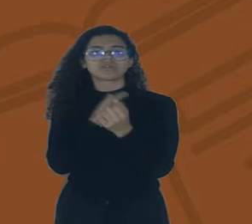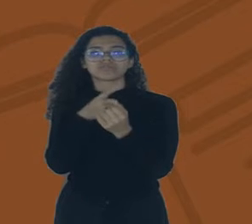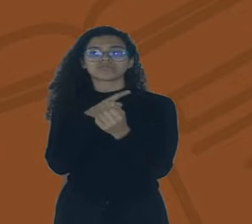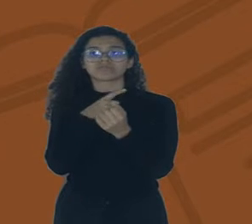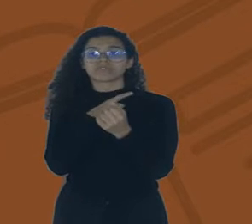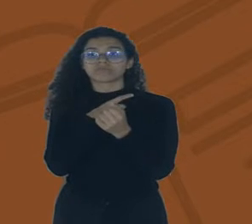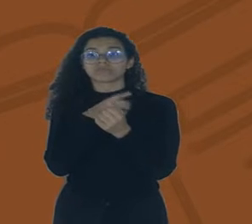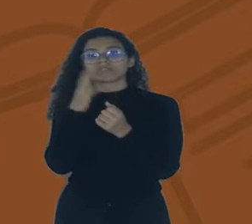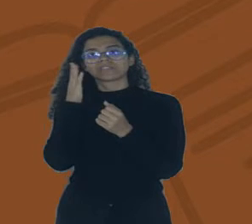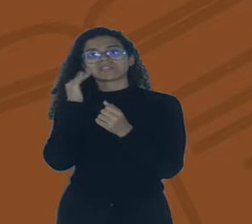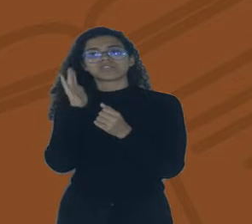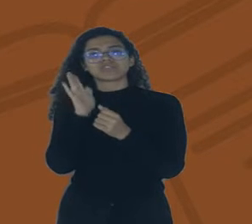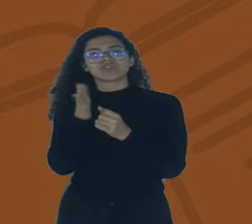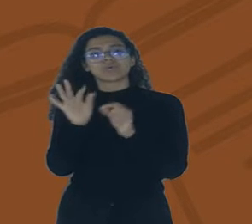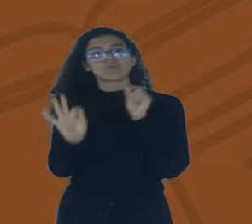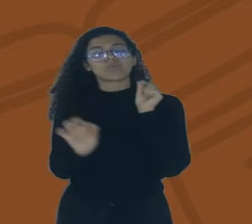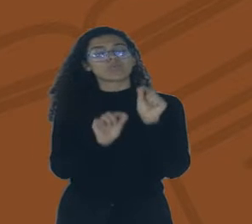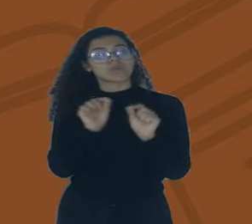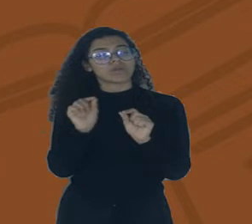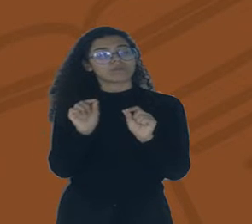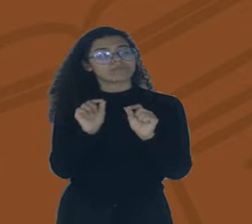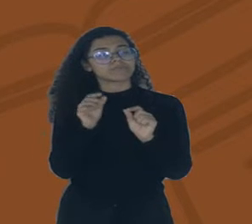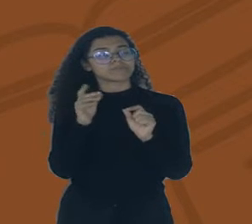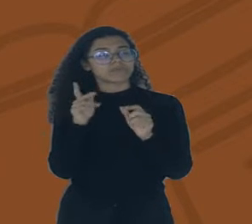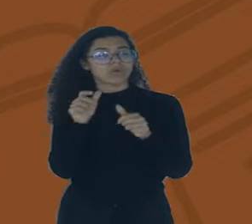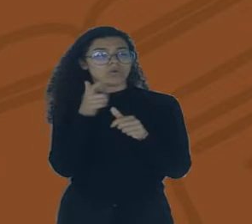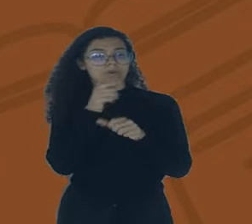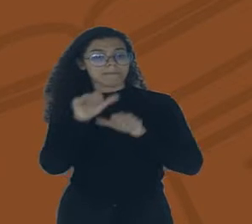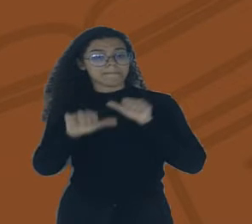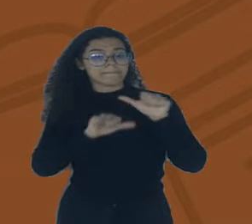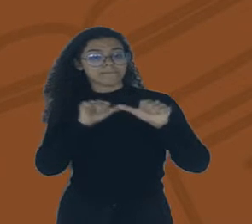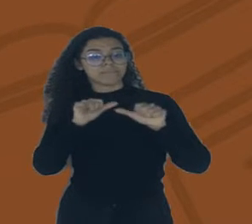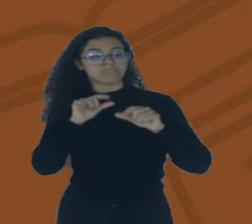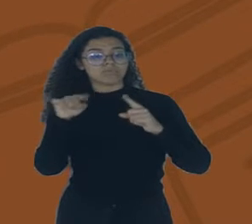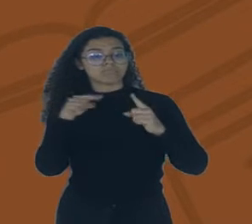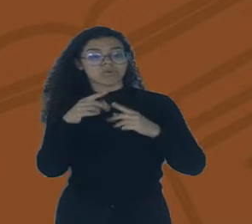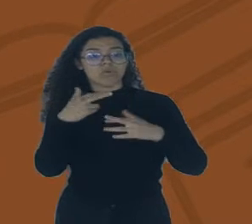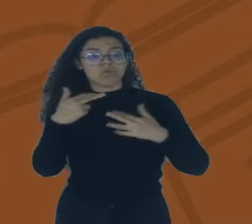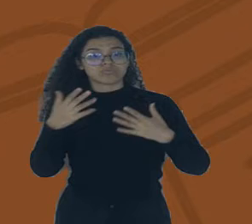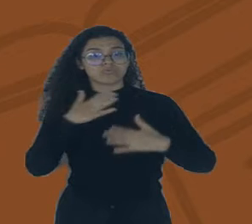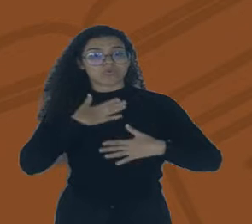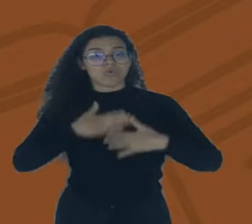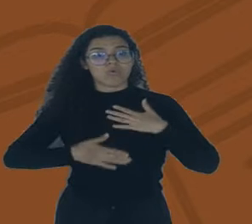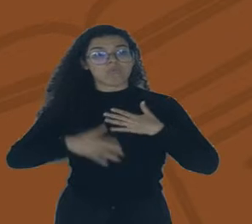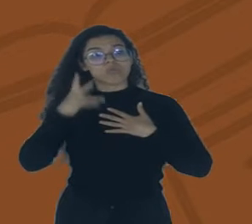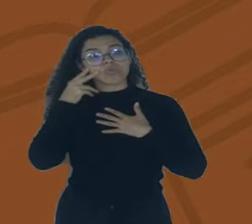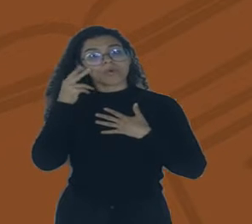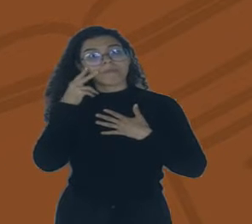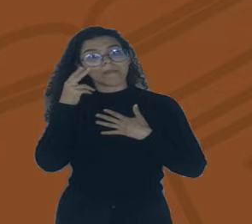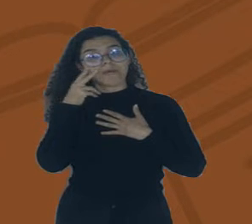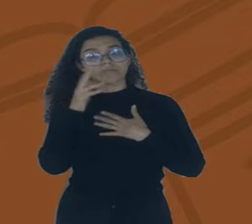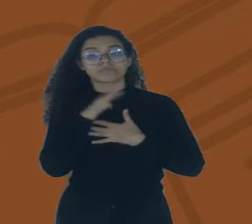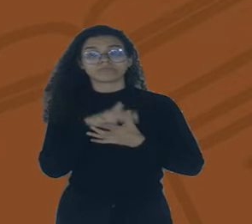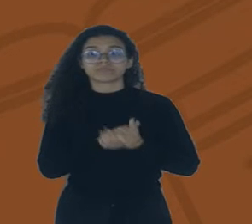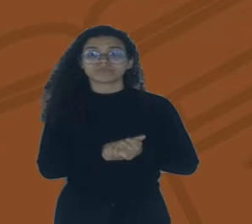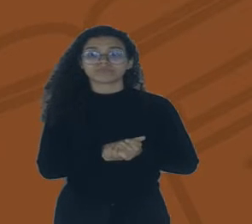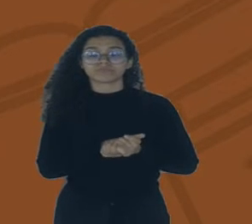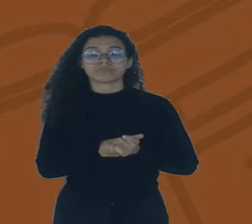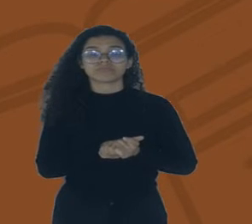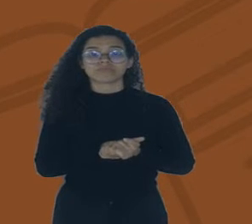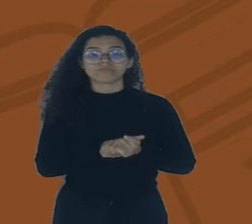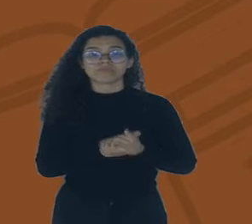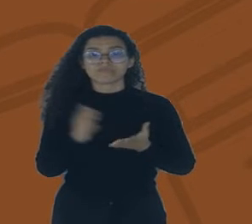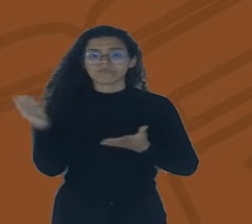já sei o que são drogas. São substâncias capazes de alterar as funções fisiológicas e psicobiológicas. Ok.